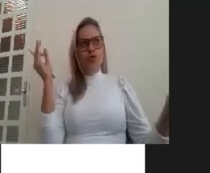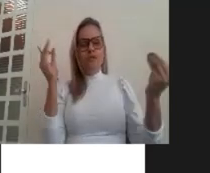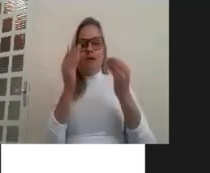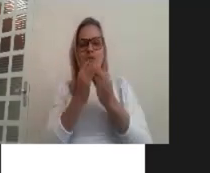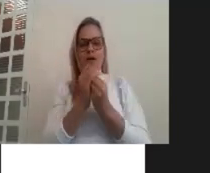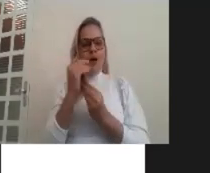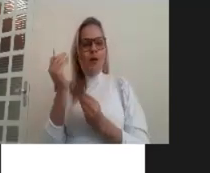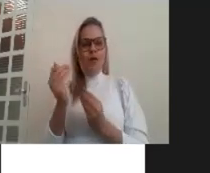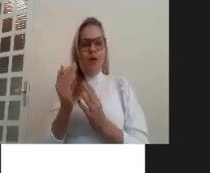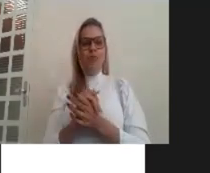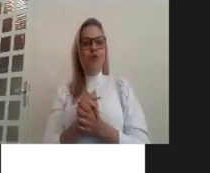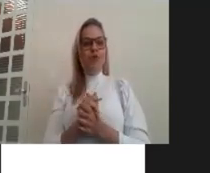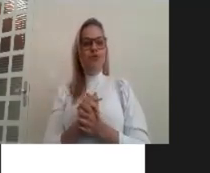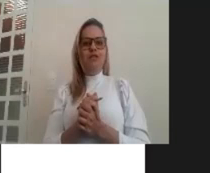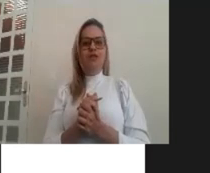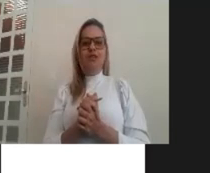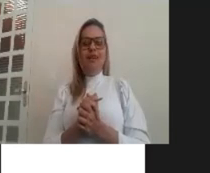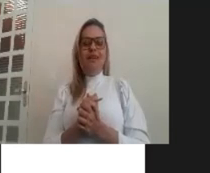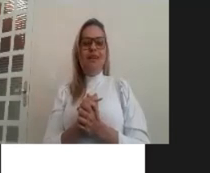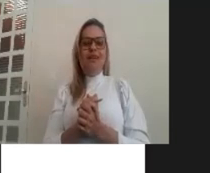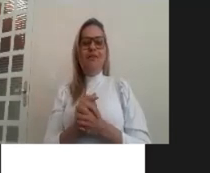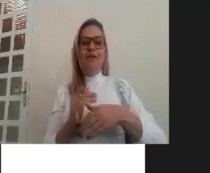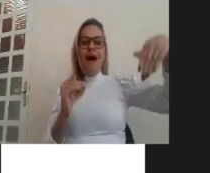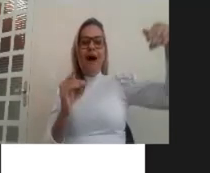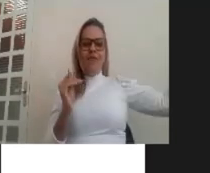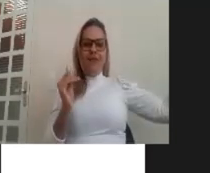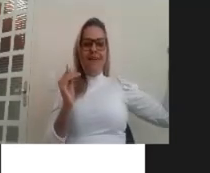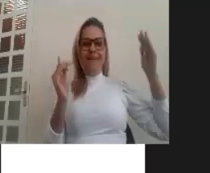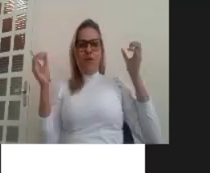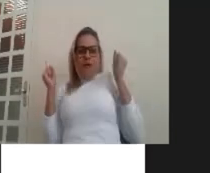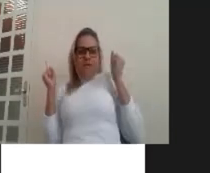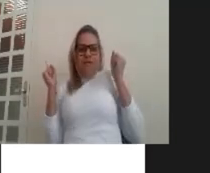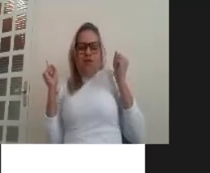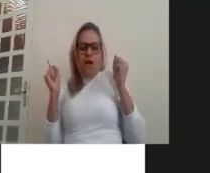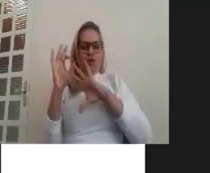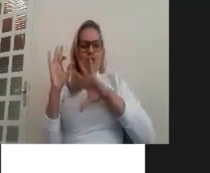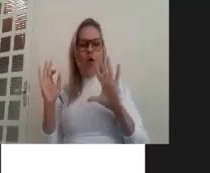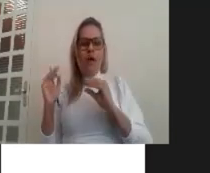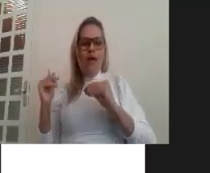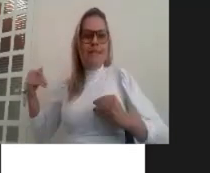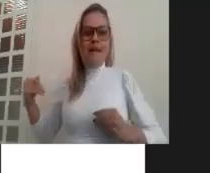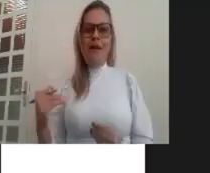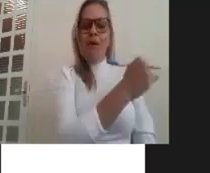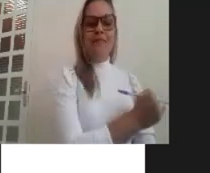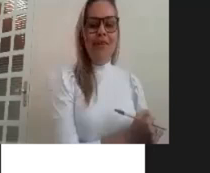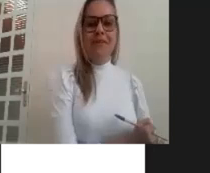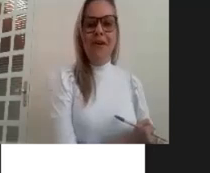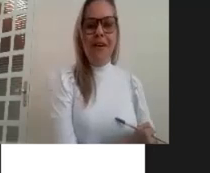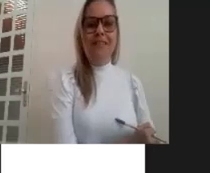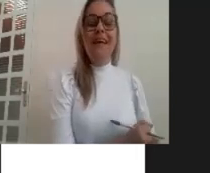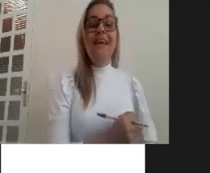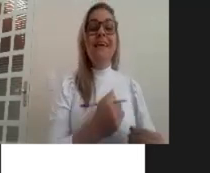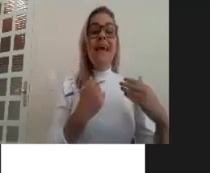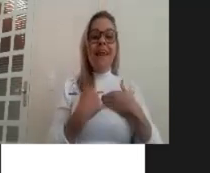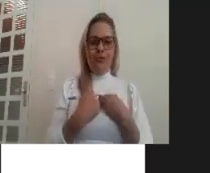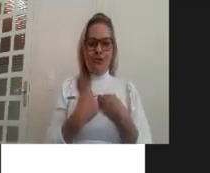ontem, associamos na hora, coloquei para o meu esposo, eu falei, gente, que incrível, a fulana entrou assim do cachorro e saiu passando na